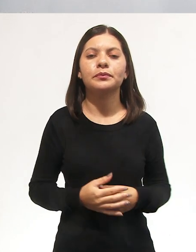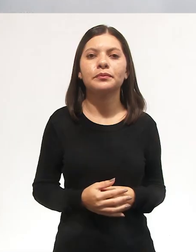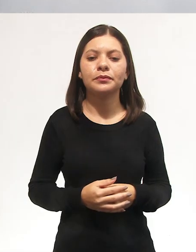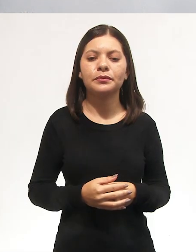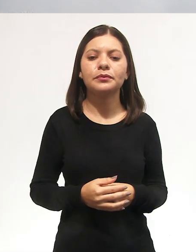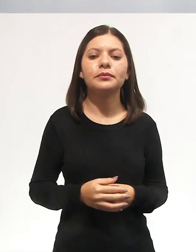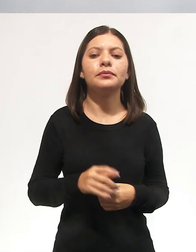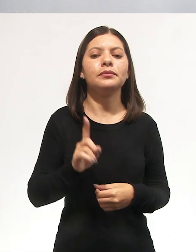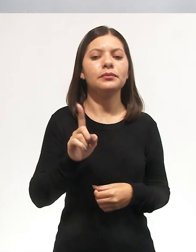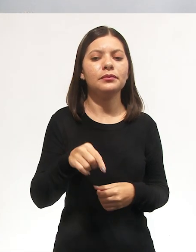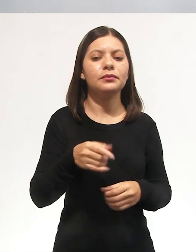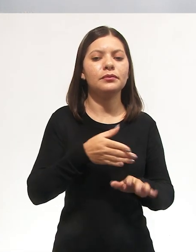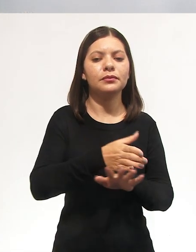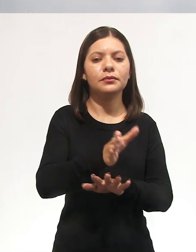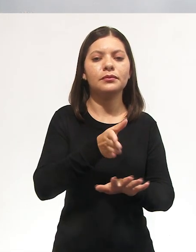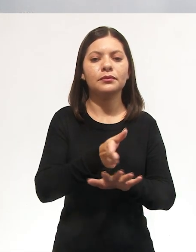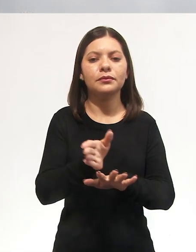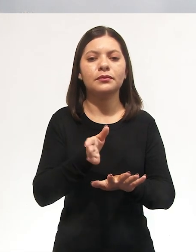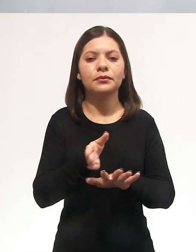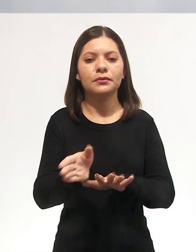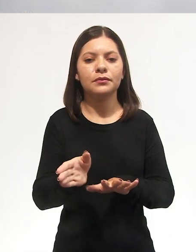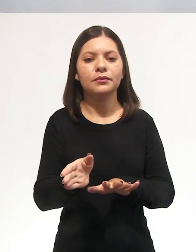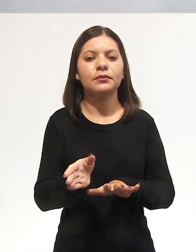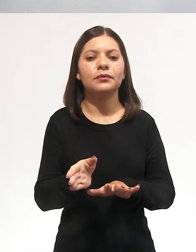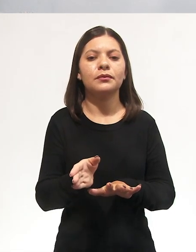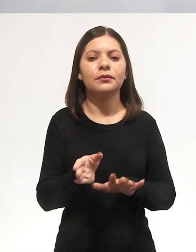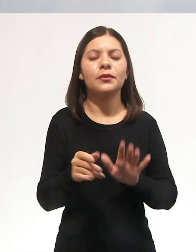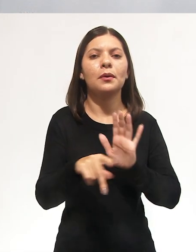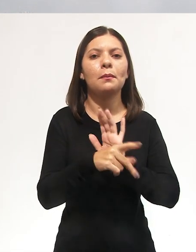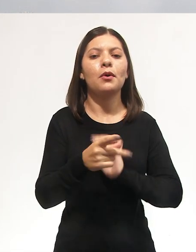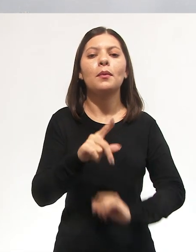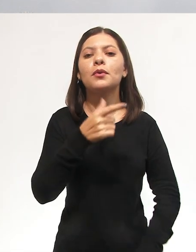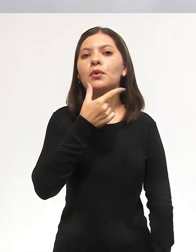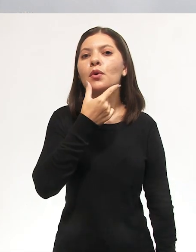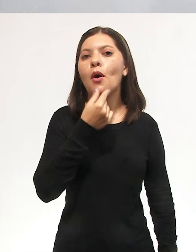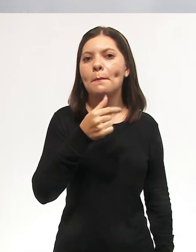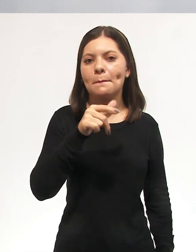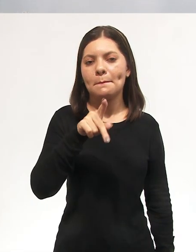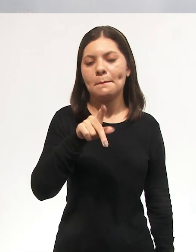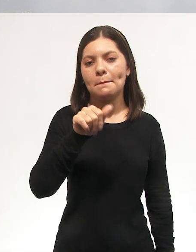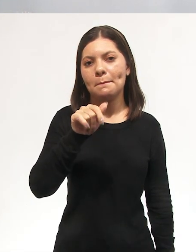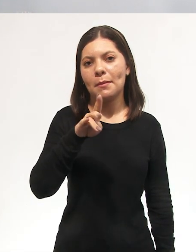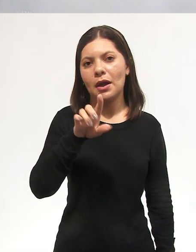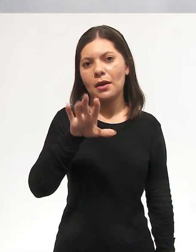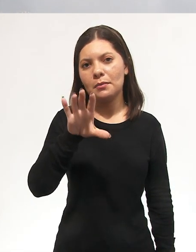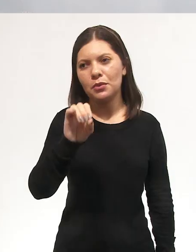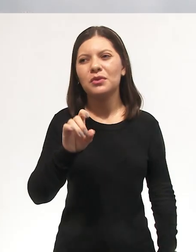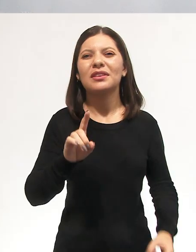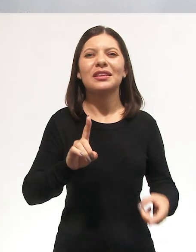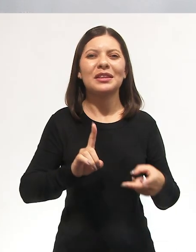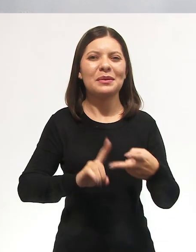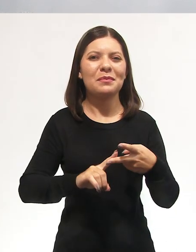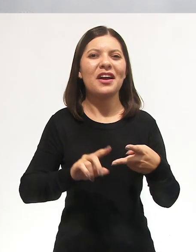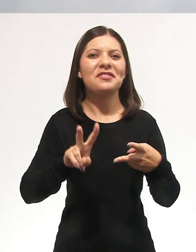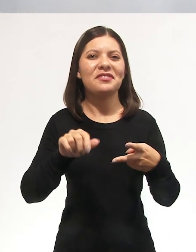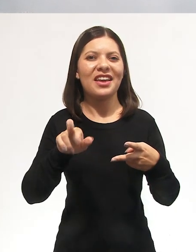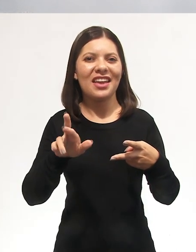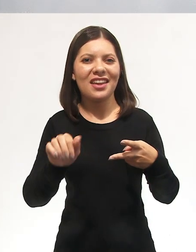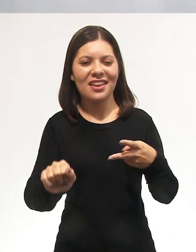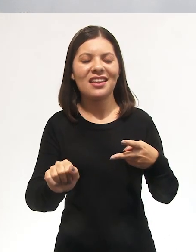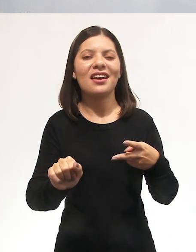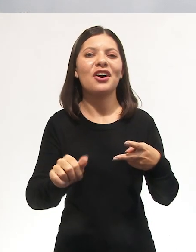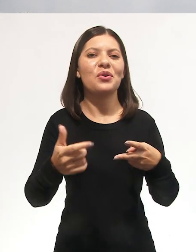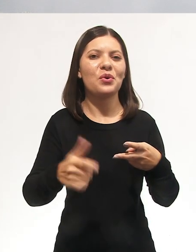além dessas dimensões prescritas aqui pelo Pablo Bes, os autores como a Vera